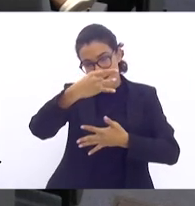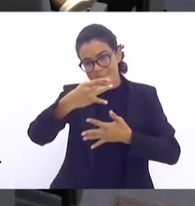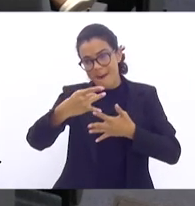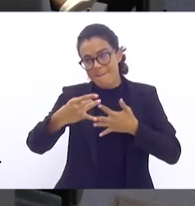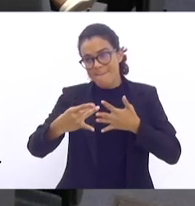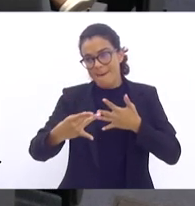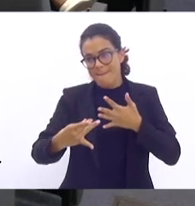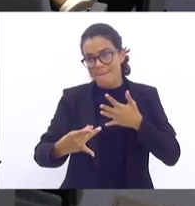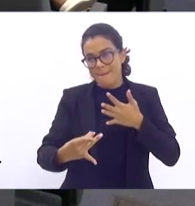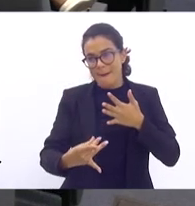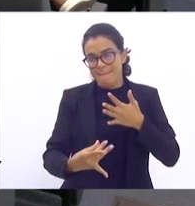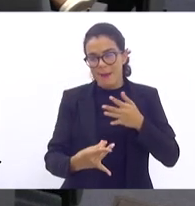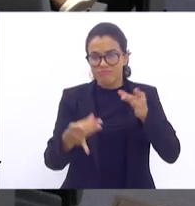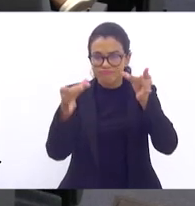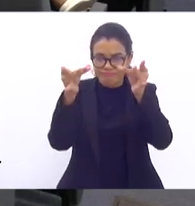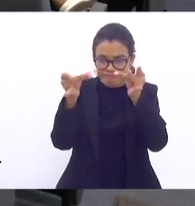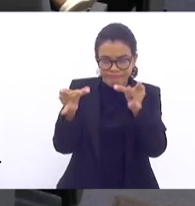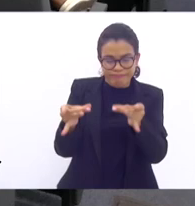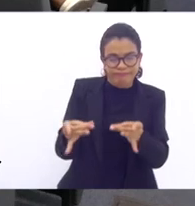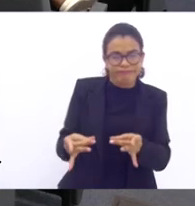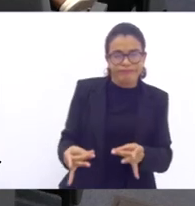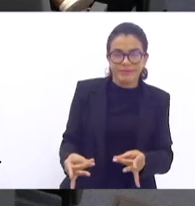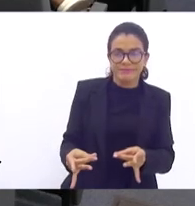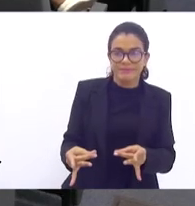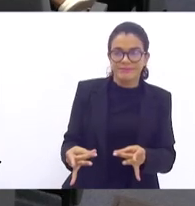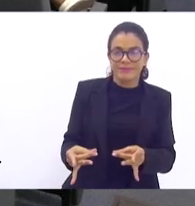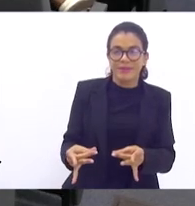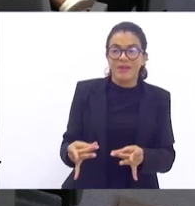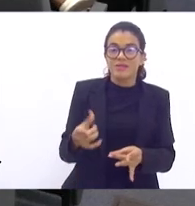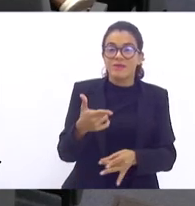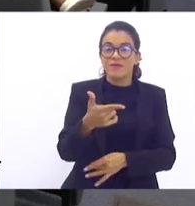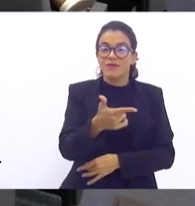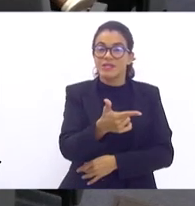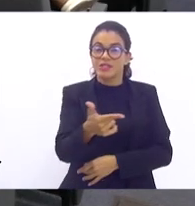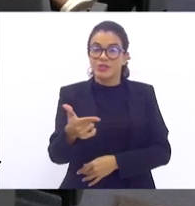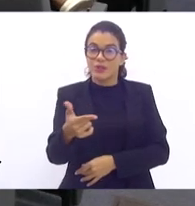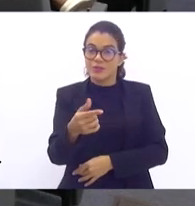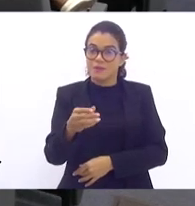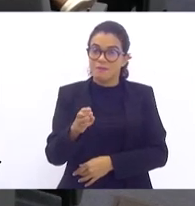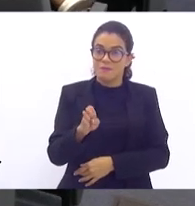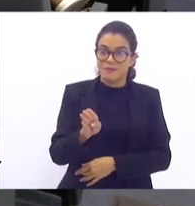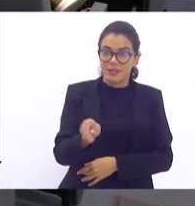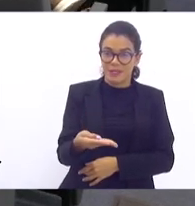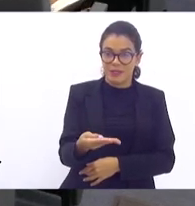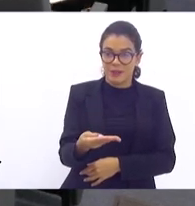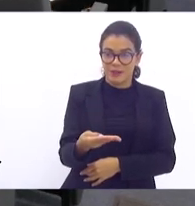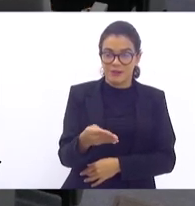e o resultado Exatamente porque são 22 bilhões